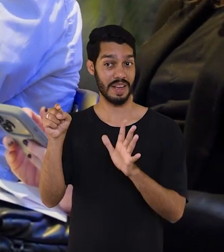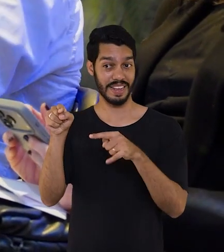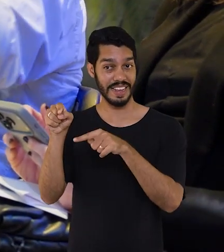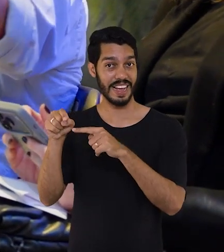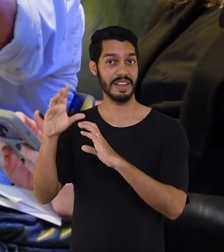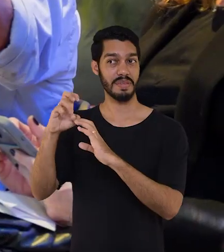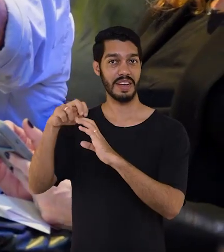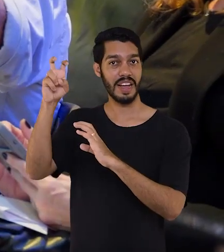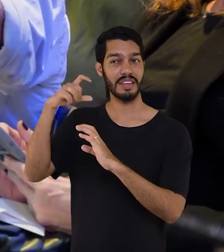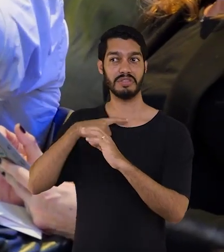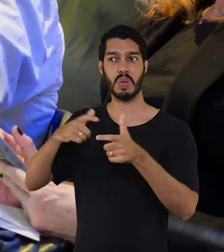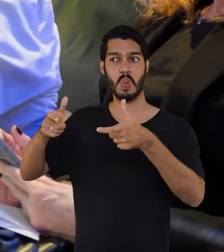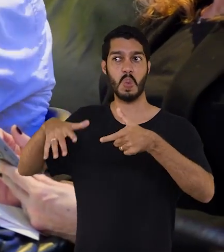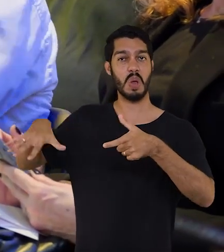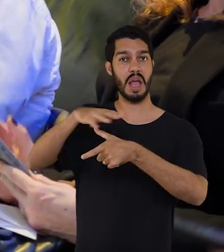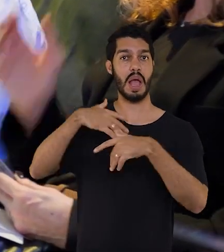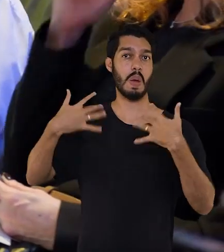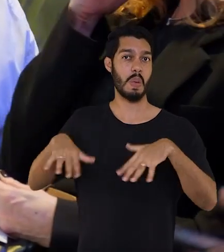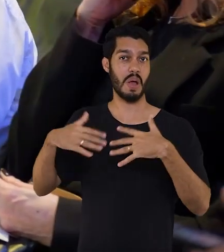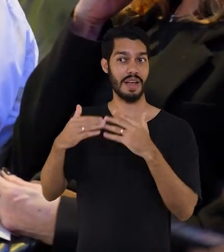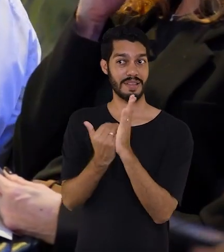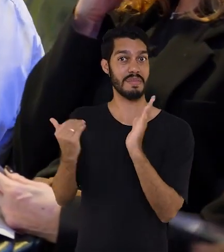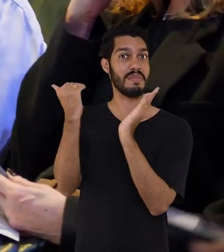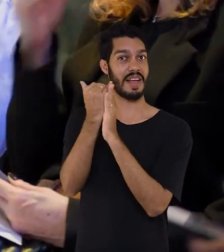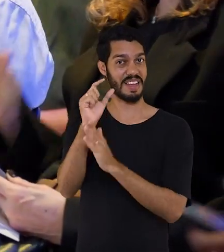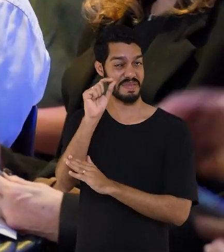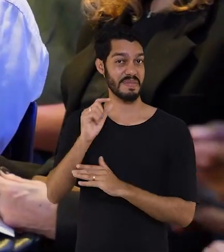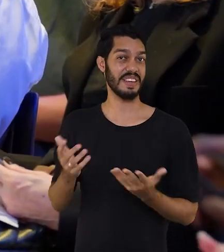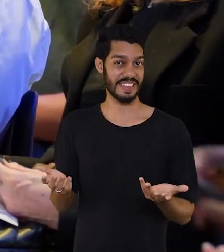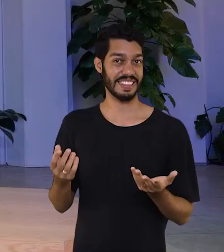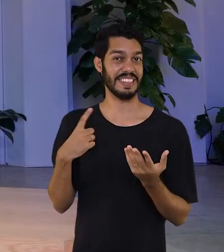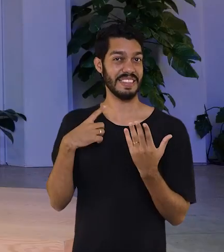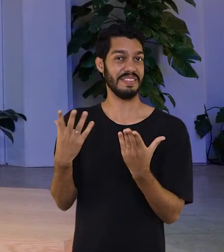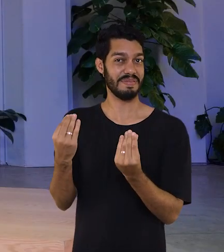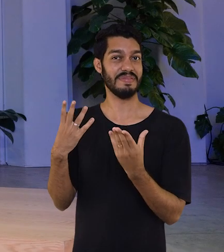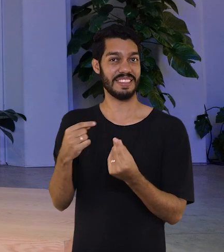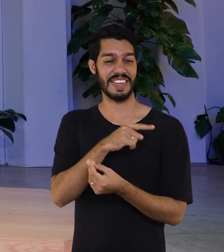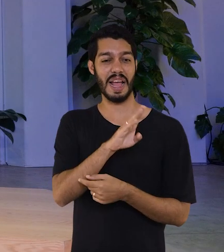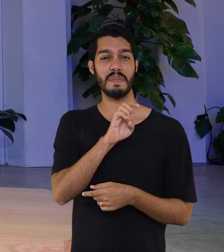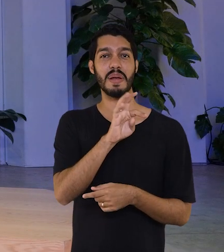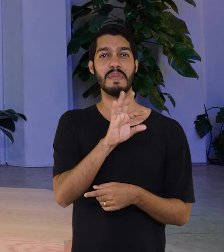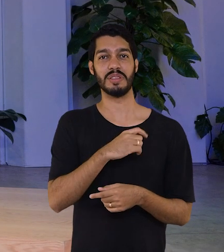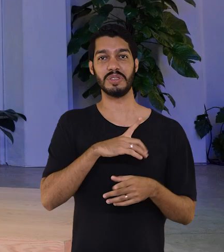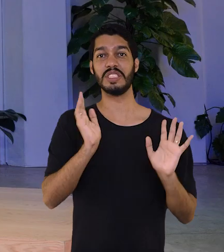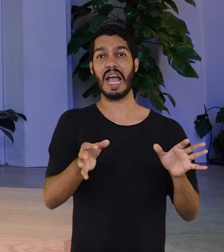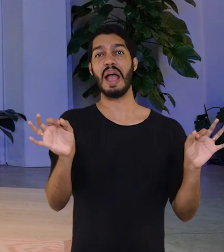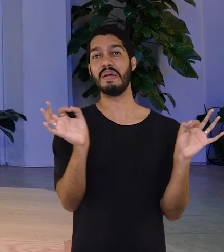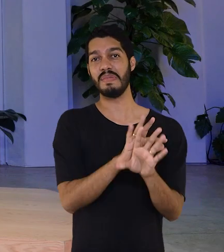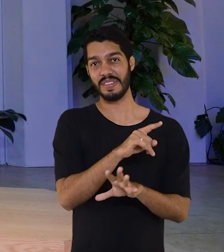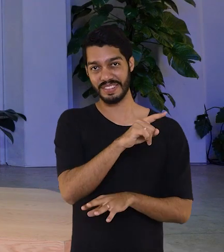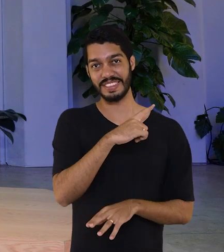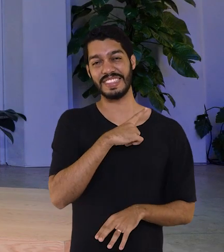1.331.000. Então, o nosso amigo tem um mercadaço para trabalhar, hein? Cresceu um pouco, né, Bebeto? Tem muito tempo que Bebeto saiu